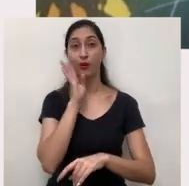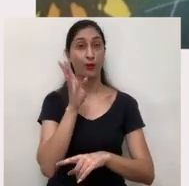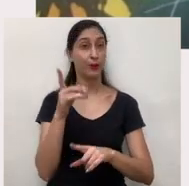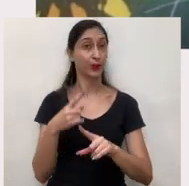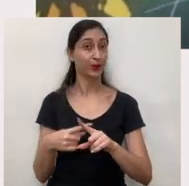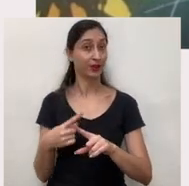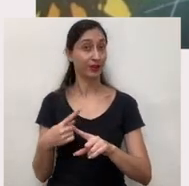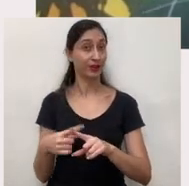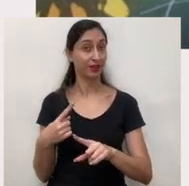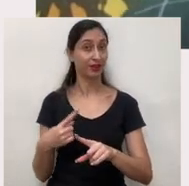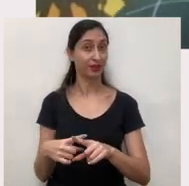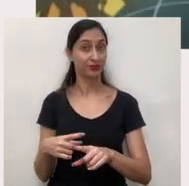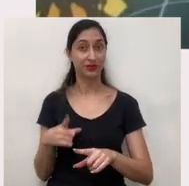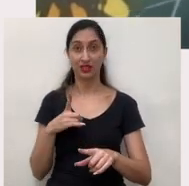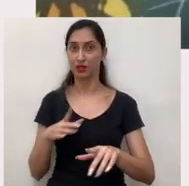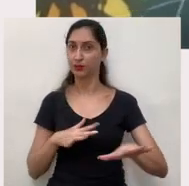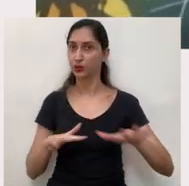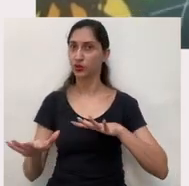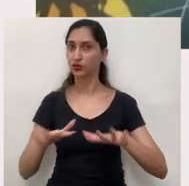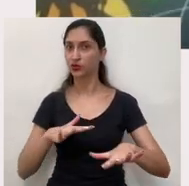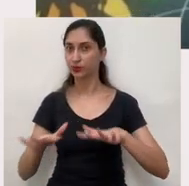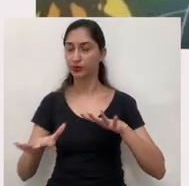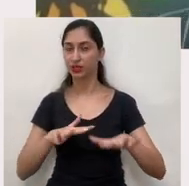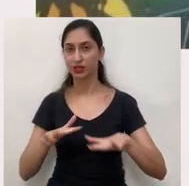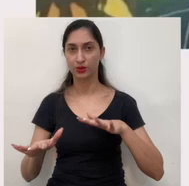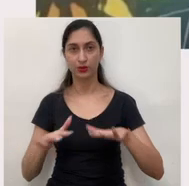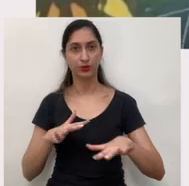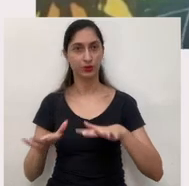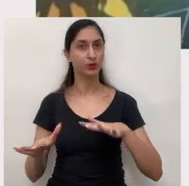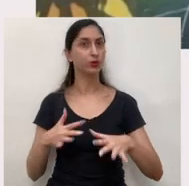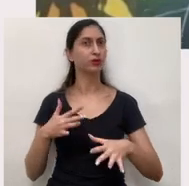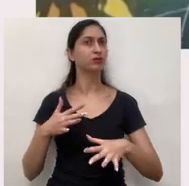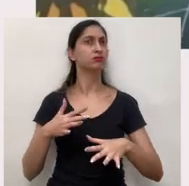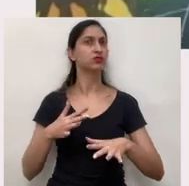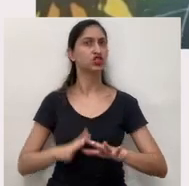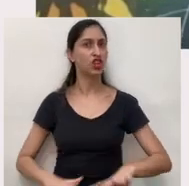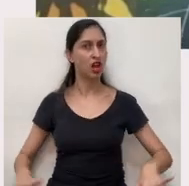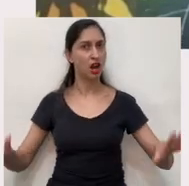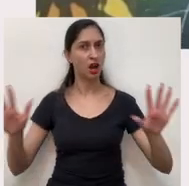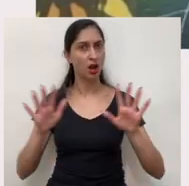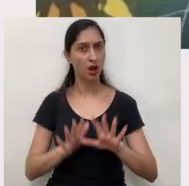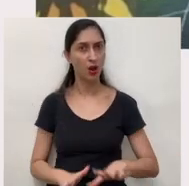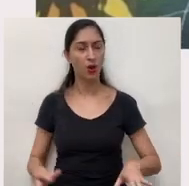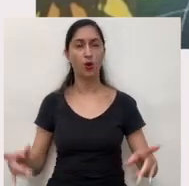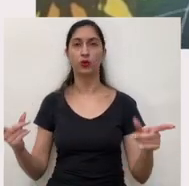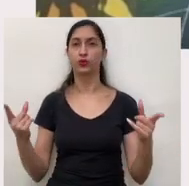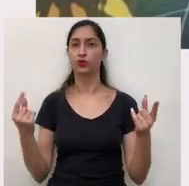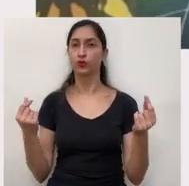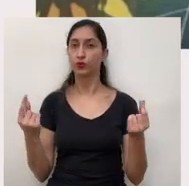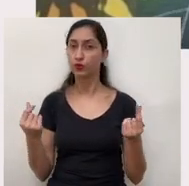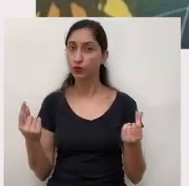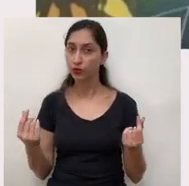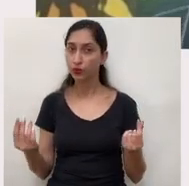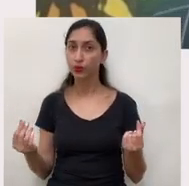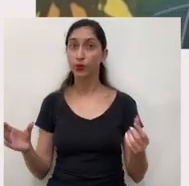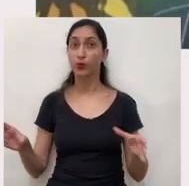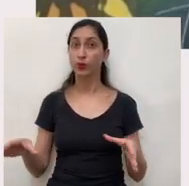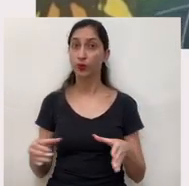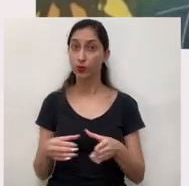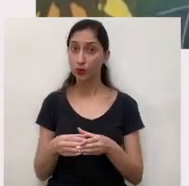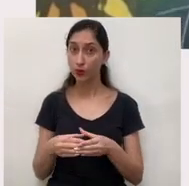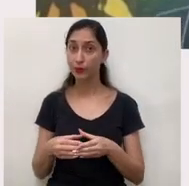porque foi um movimento muito grande assim do financiamento coletivo. Foi um livro